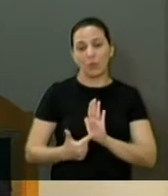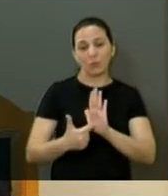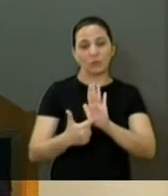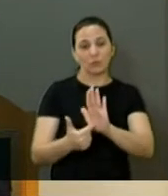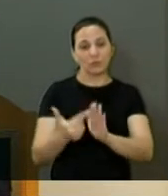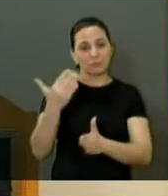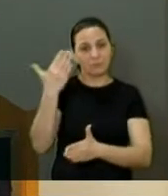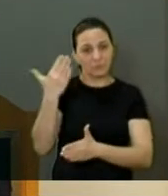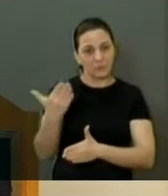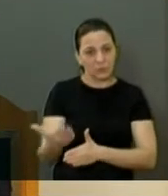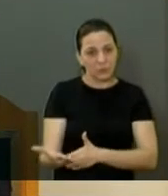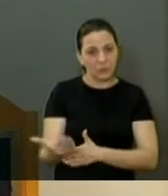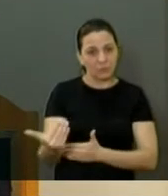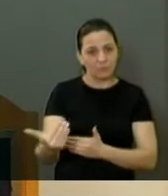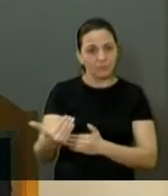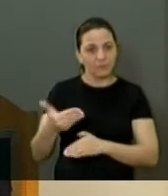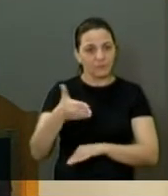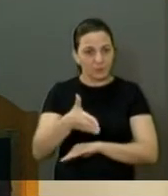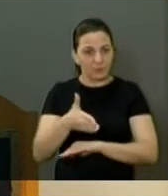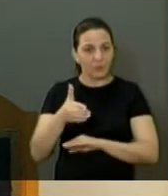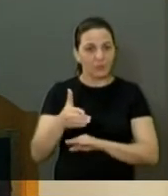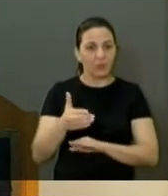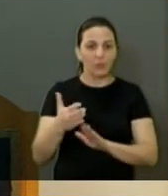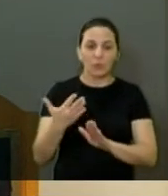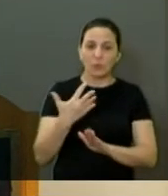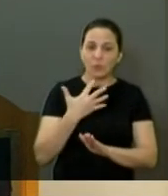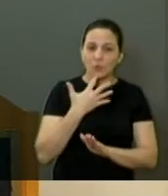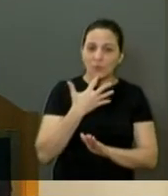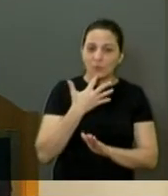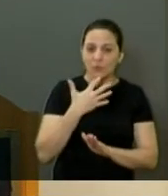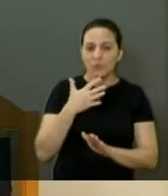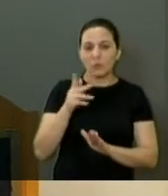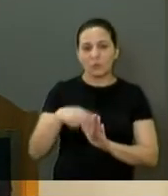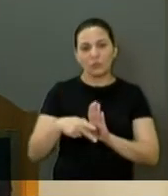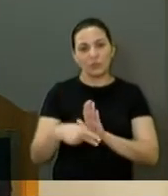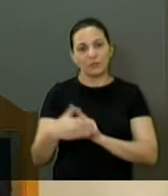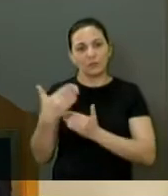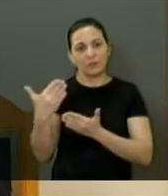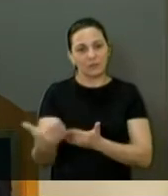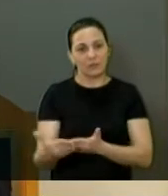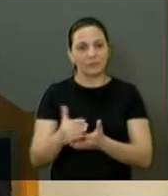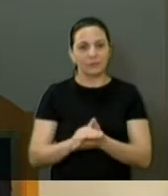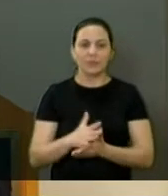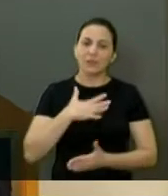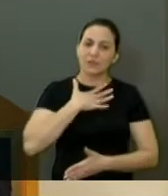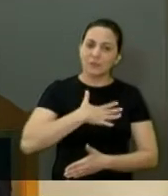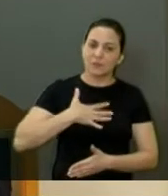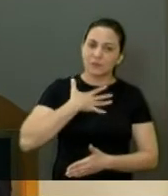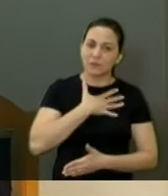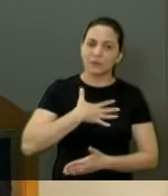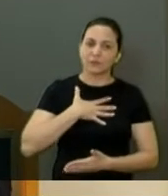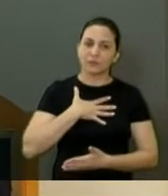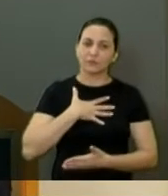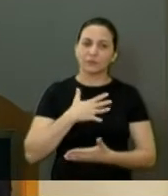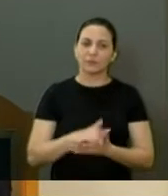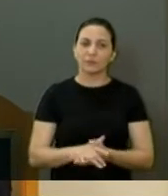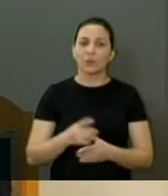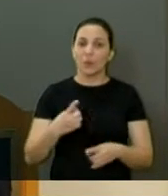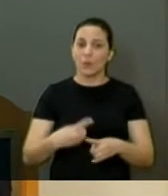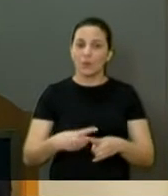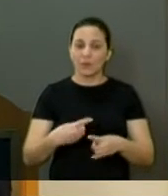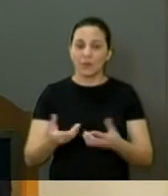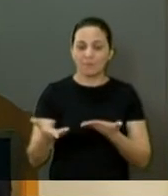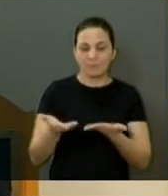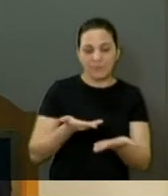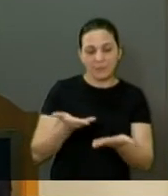ele estamos vendo obesos lá também pra gente foi gratificante porque essa troca